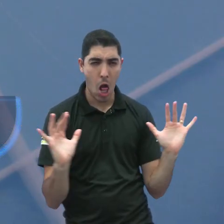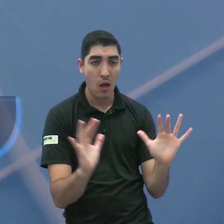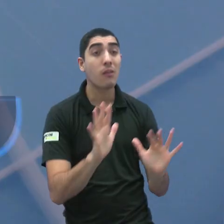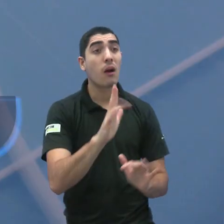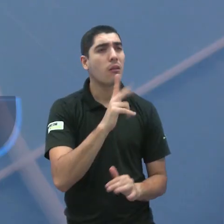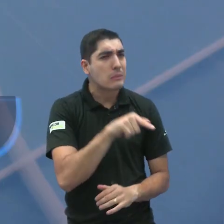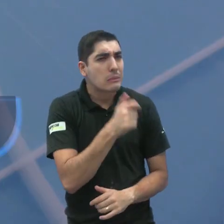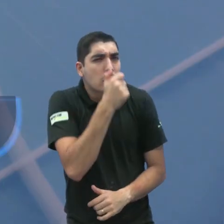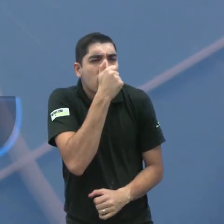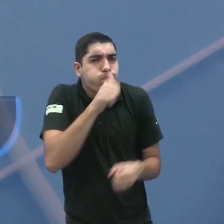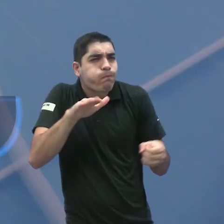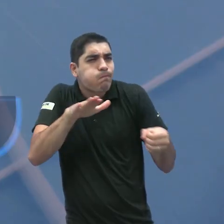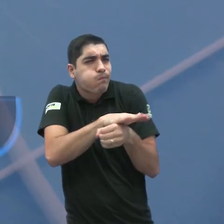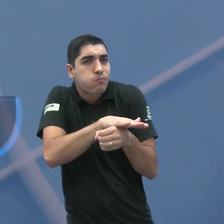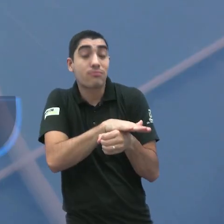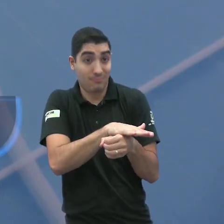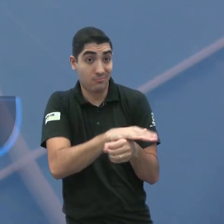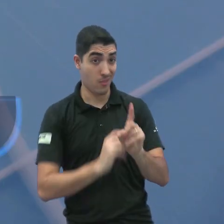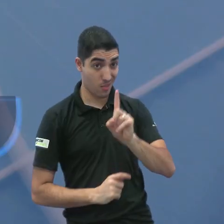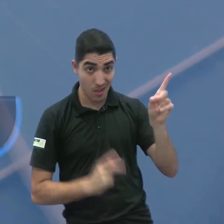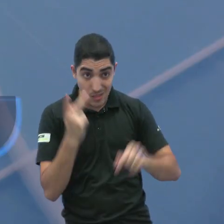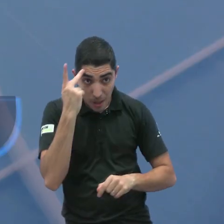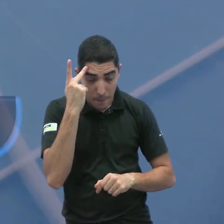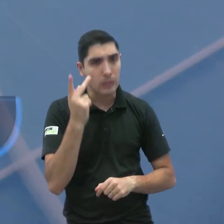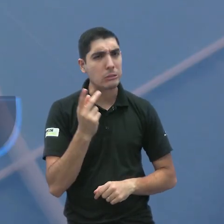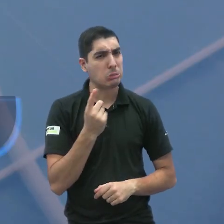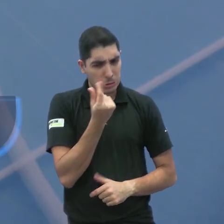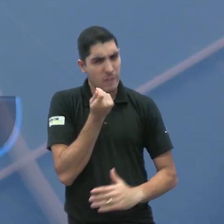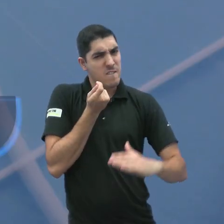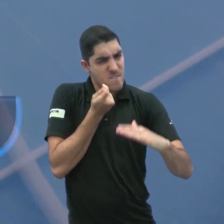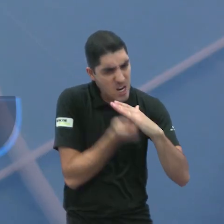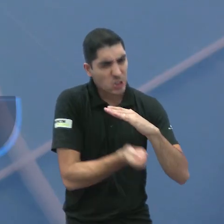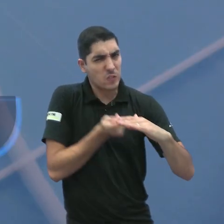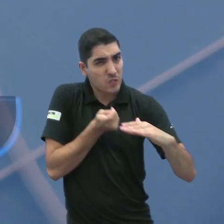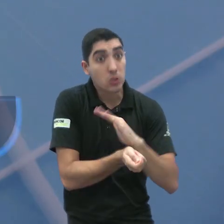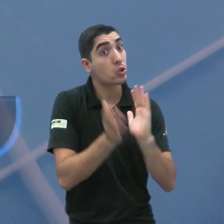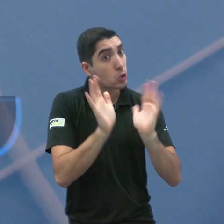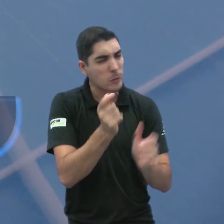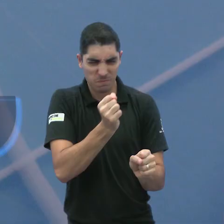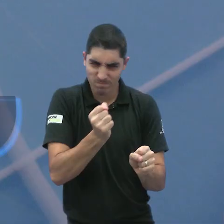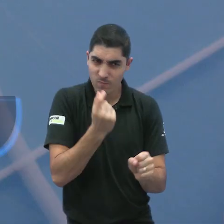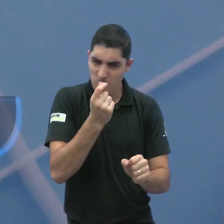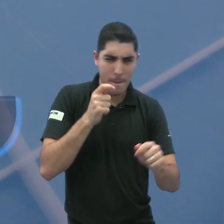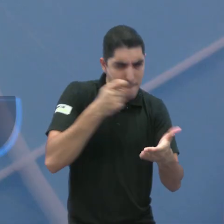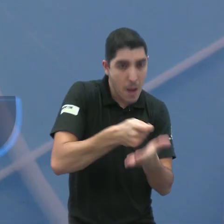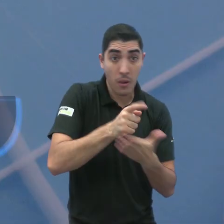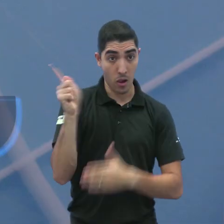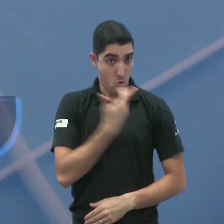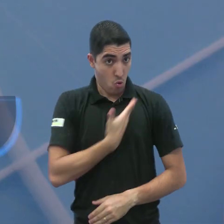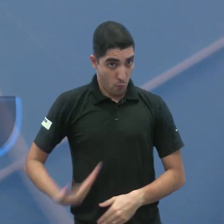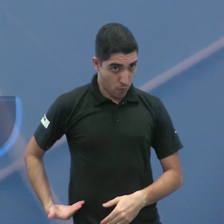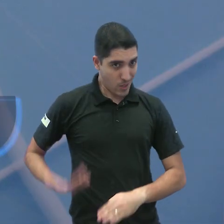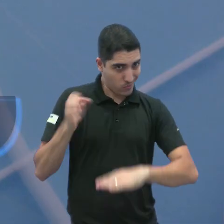ainda falta. Então, a cidade de São Paulo ainda está investindo muito, principalmente agora nos últimos anos, né? O governo do estado de São Paulo